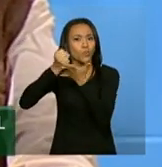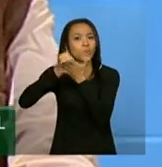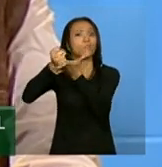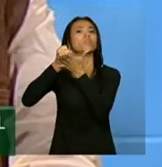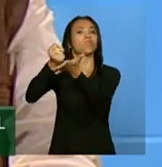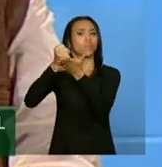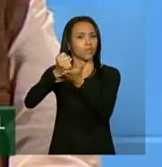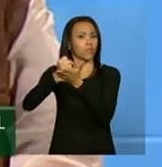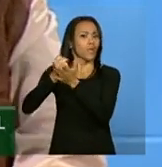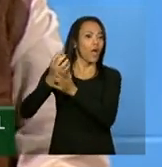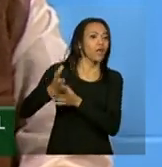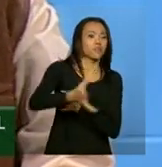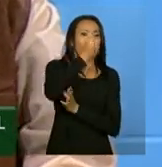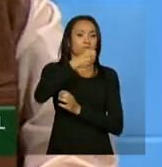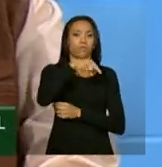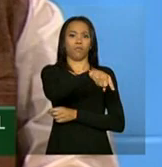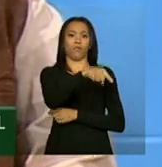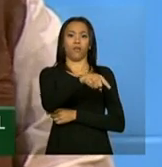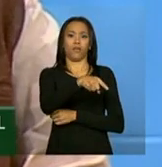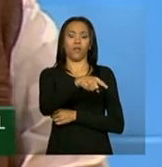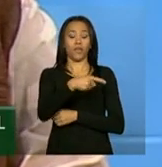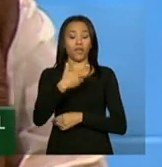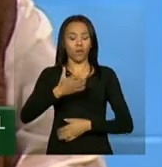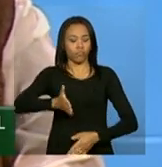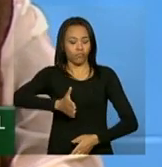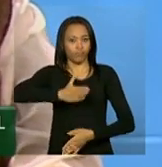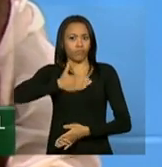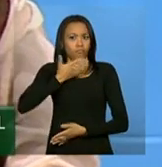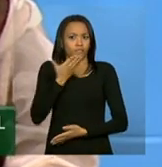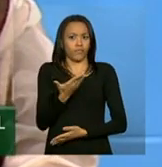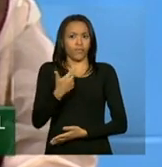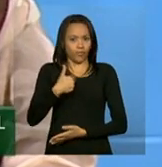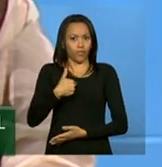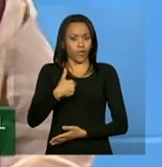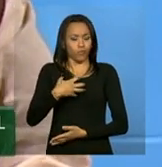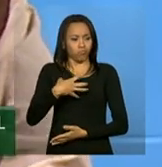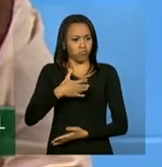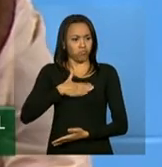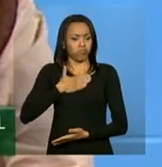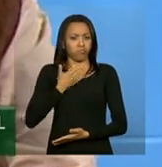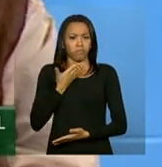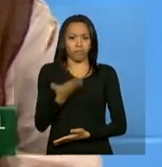o seu resgate, e eu fiquei muito surpreso.